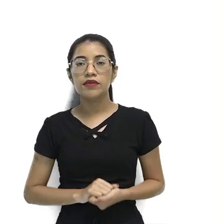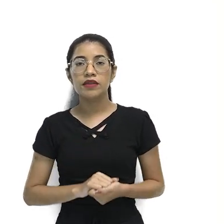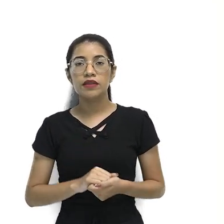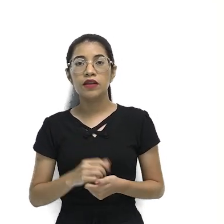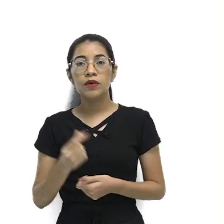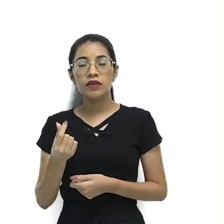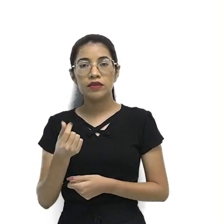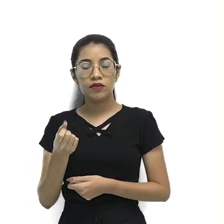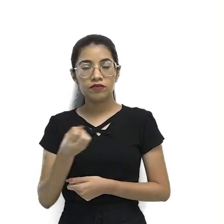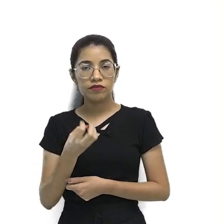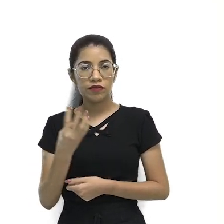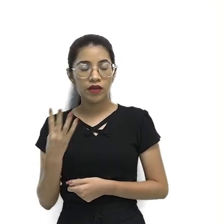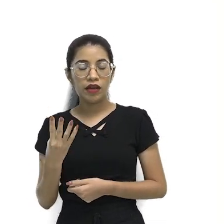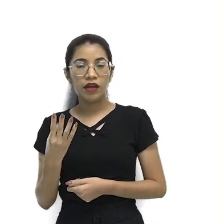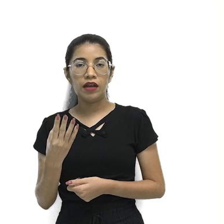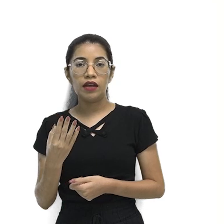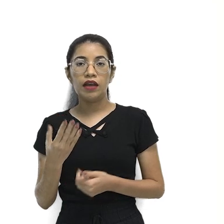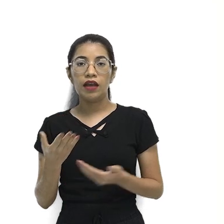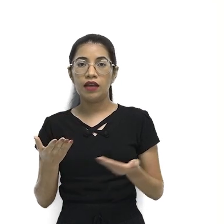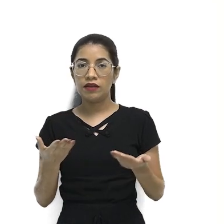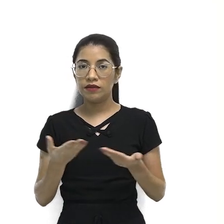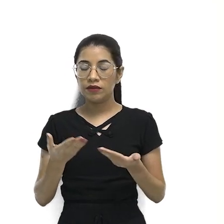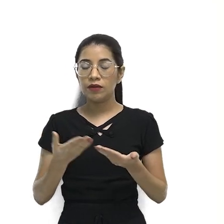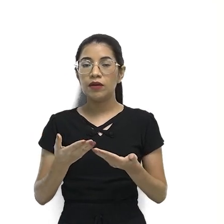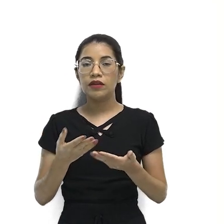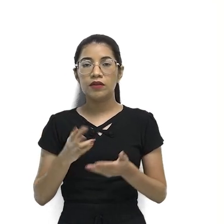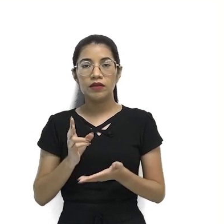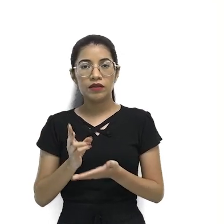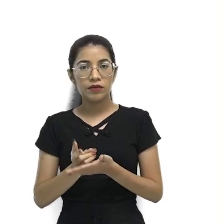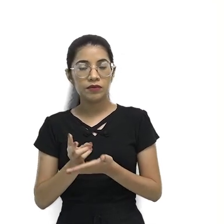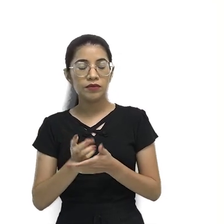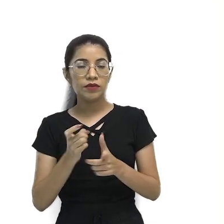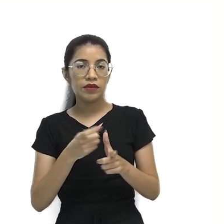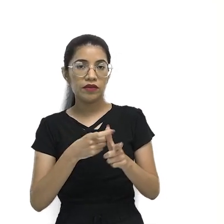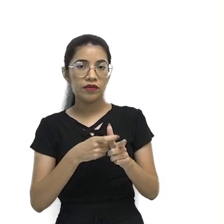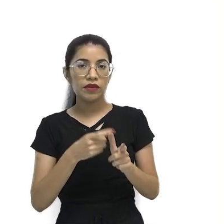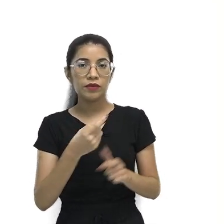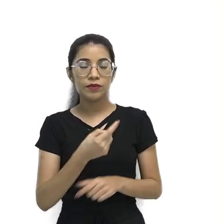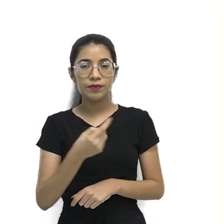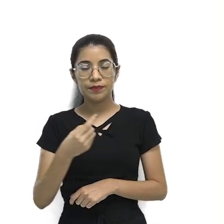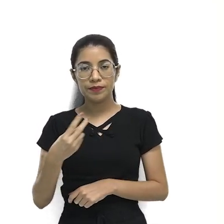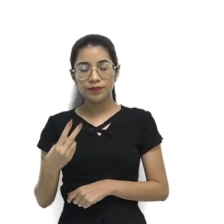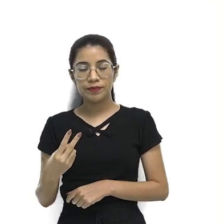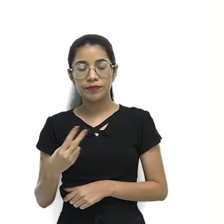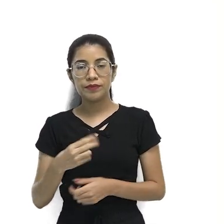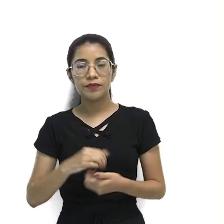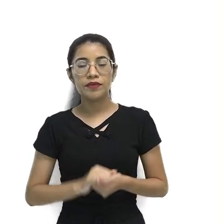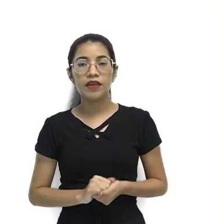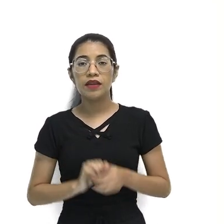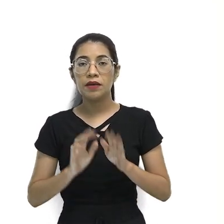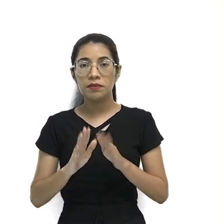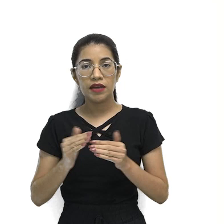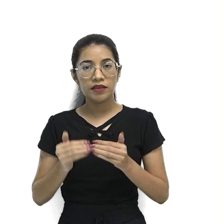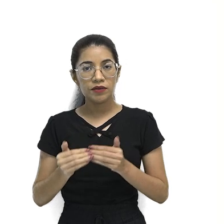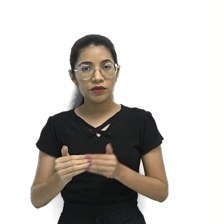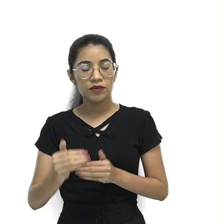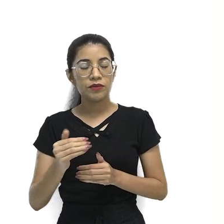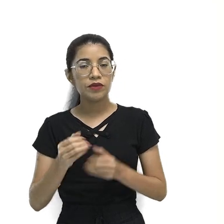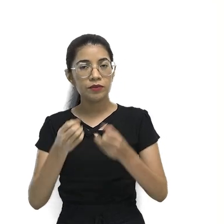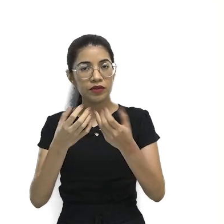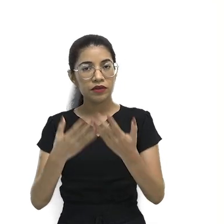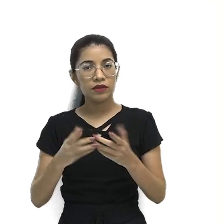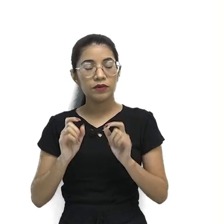saldo do João até o momento, tá? Ele está devendo R$112. Mas aí ele segue dizendo